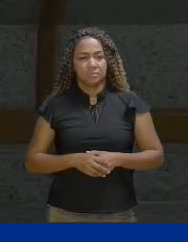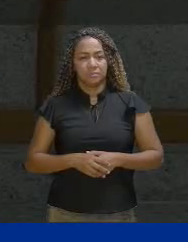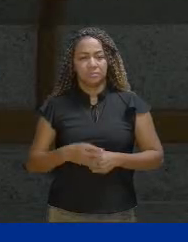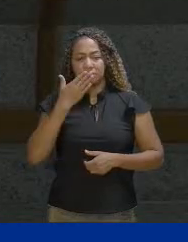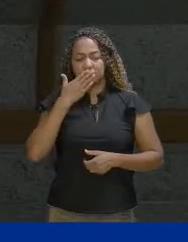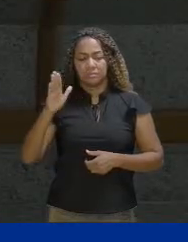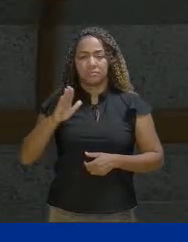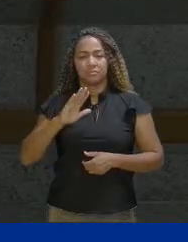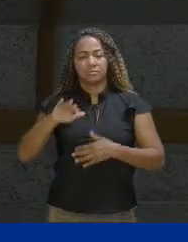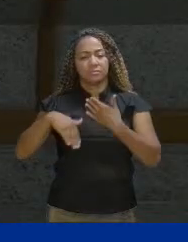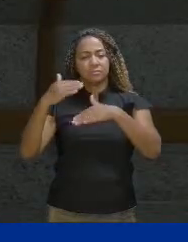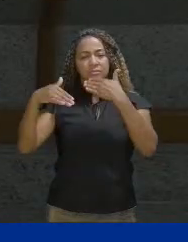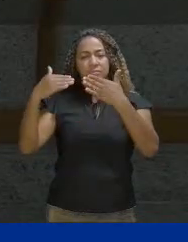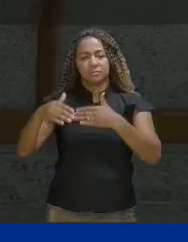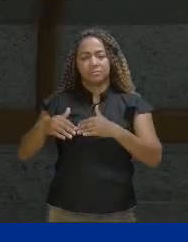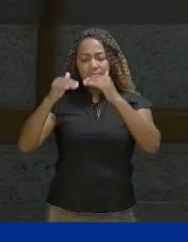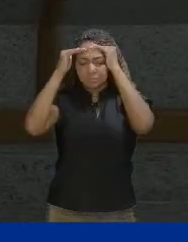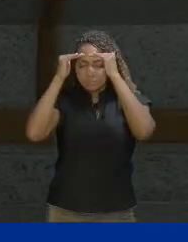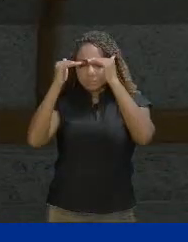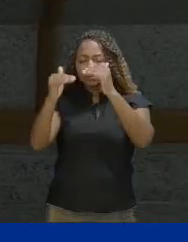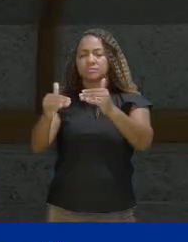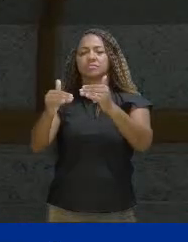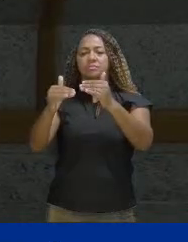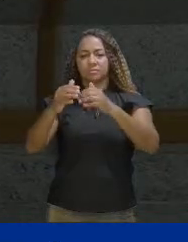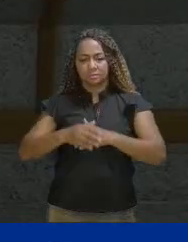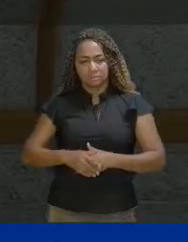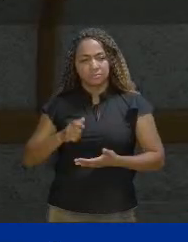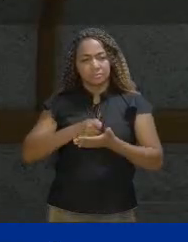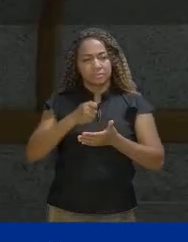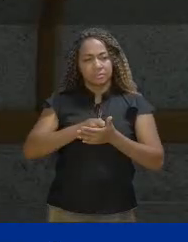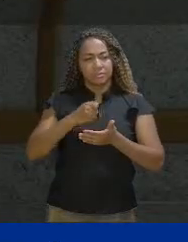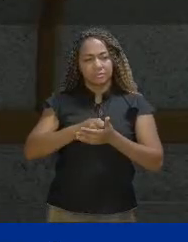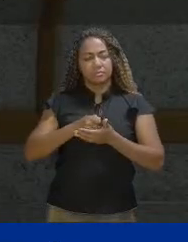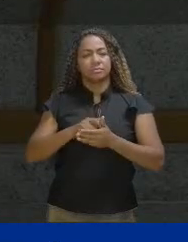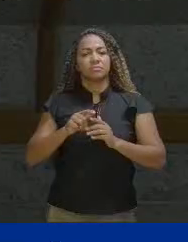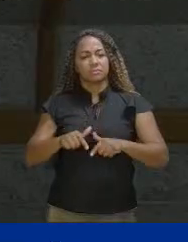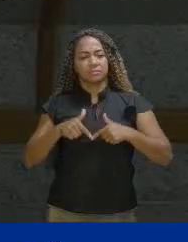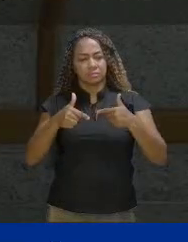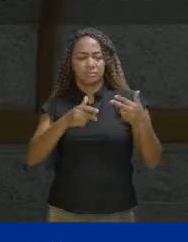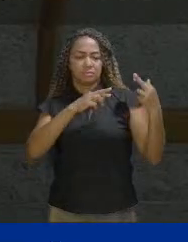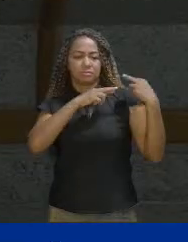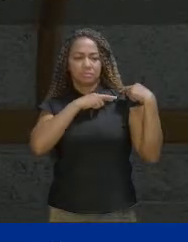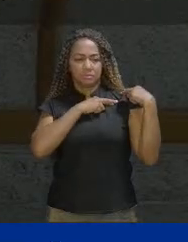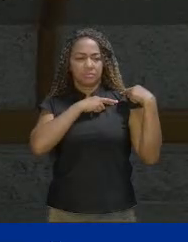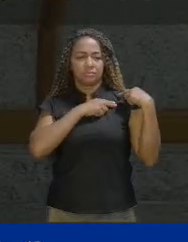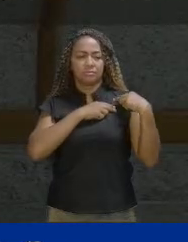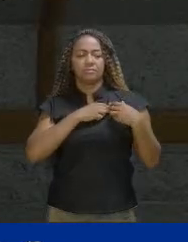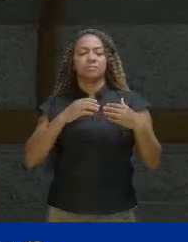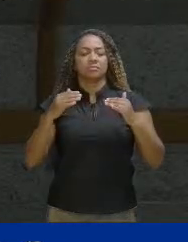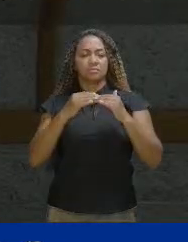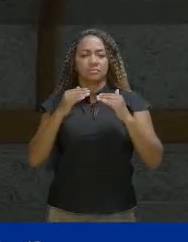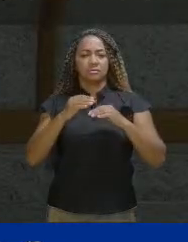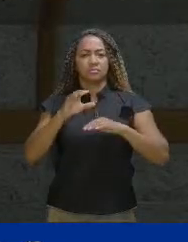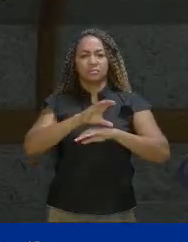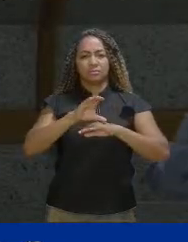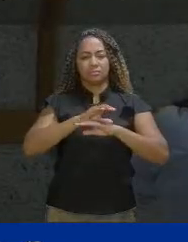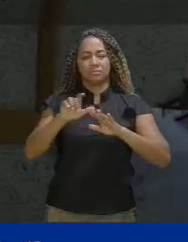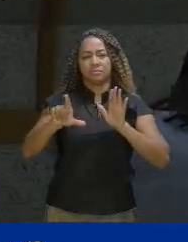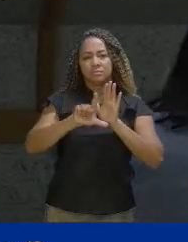Prometo desempenhar leal Foco e na parte central honradamente da os deveres mesa, do meu cargo, a cumprindo doutora e fazendo Keila cumprir está de a frente para a Constituição e as mesa, lendo leis. o